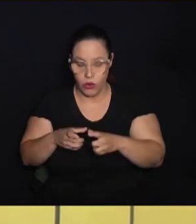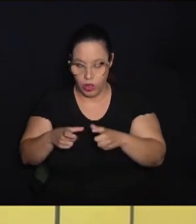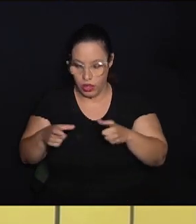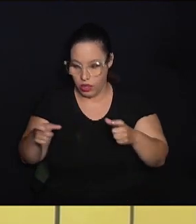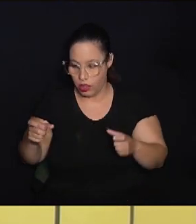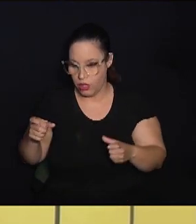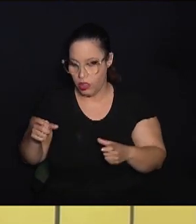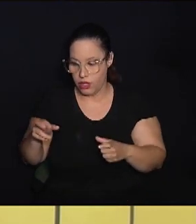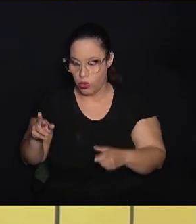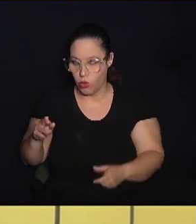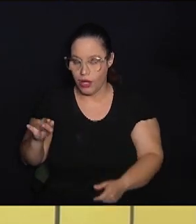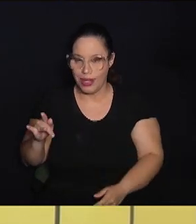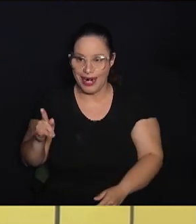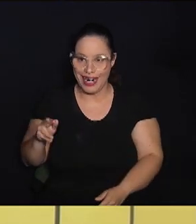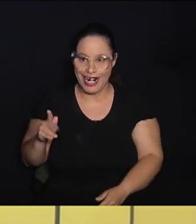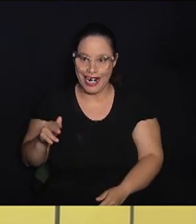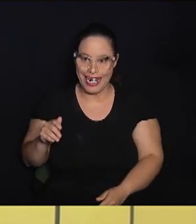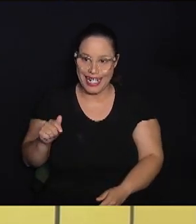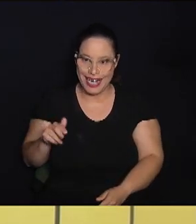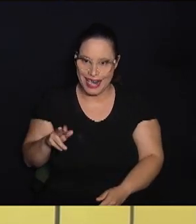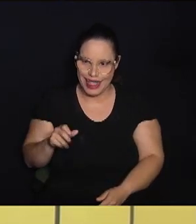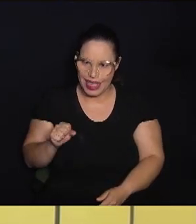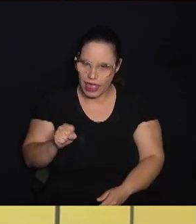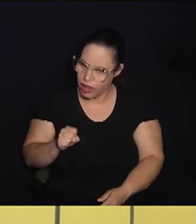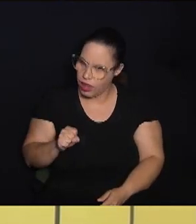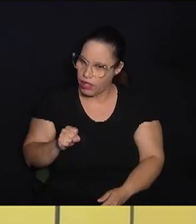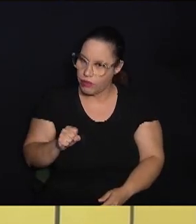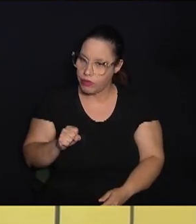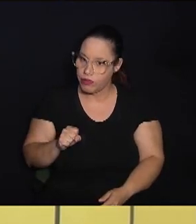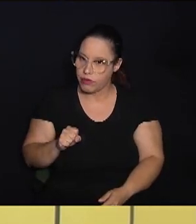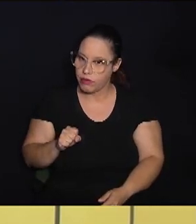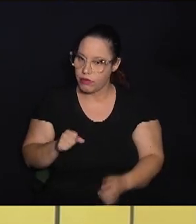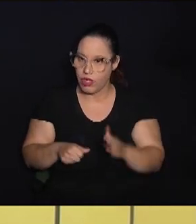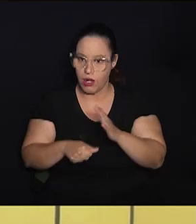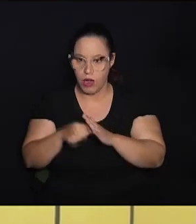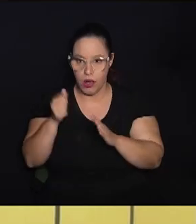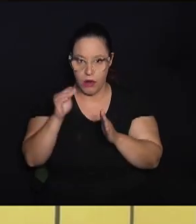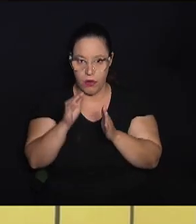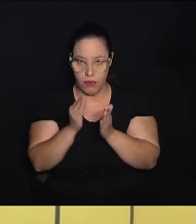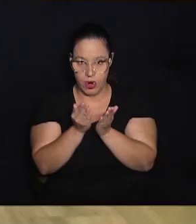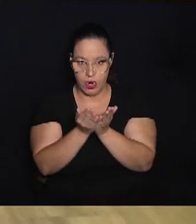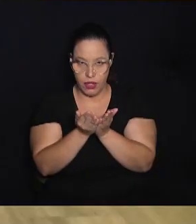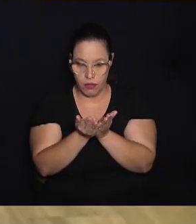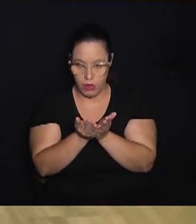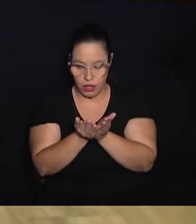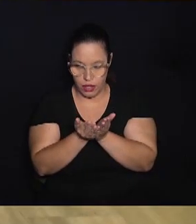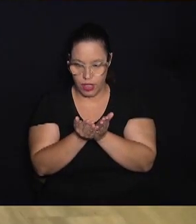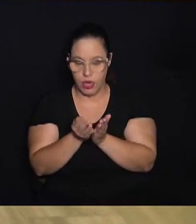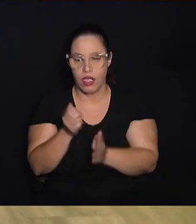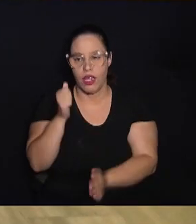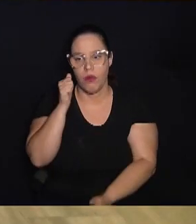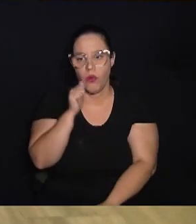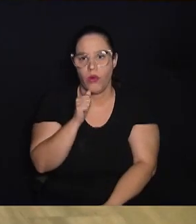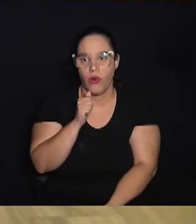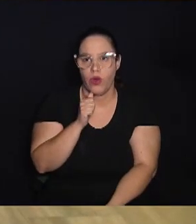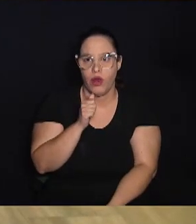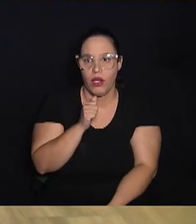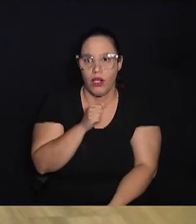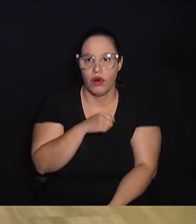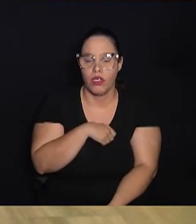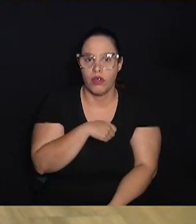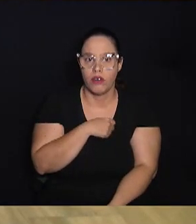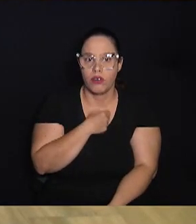porque a primeira caricaturista mulher do mundo foi a brasileira foi a na de Tefé né ela assinava riia